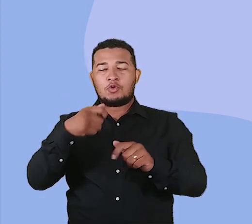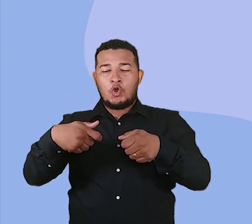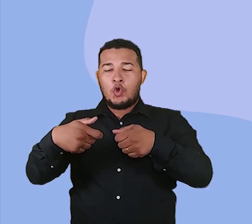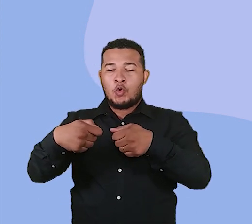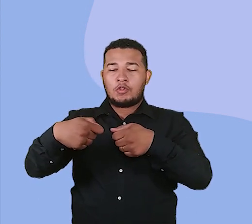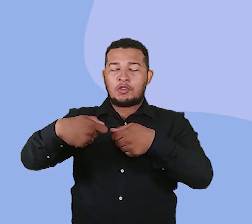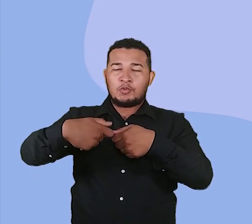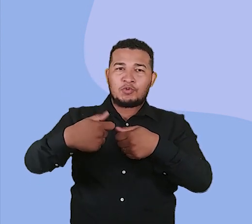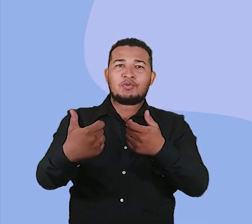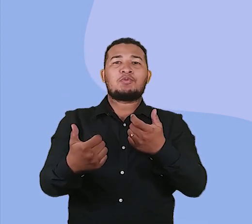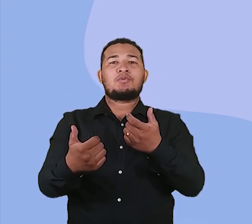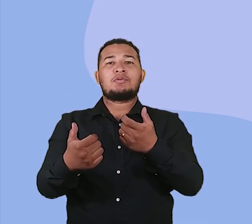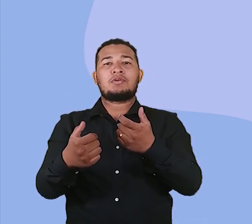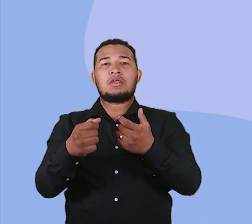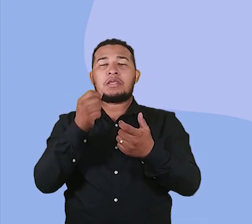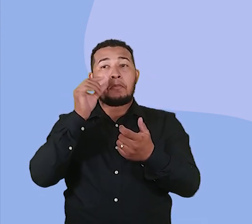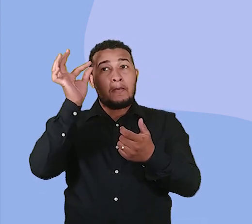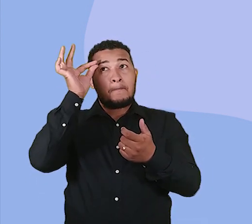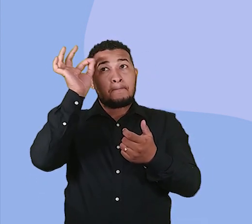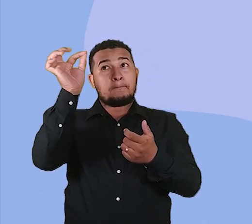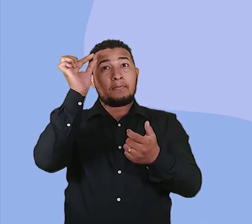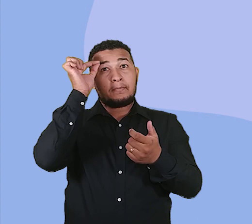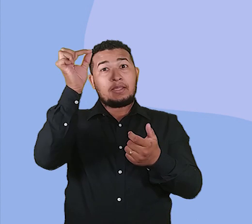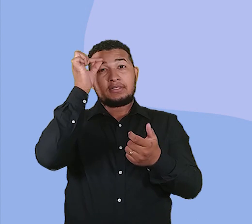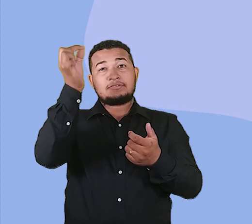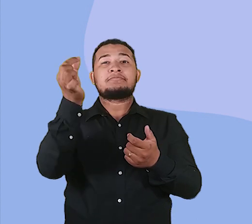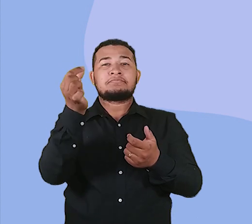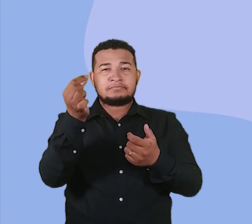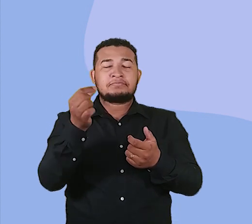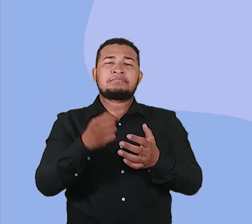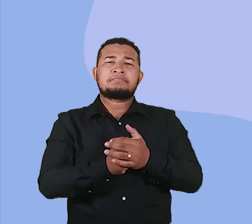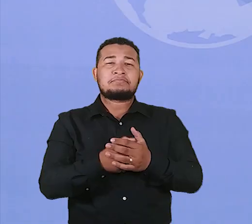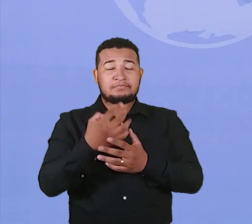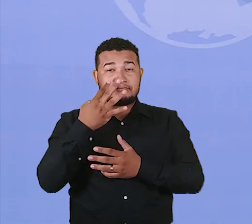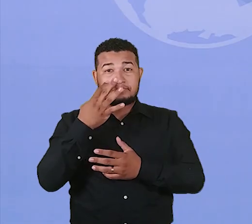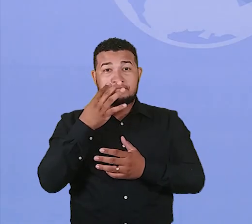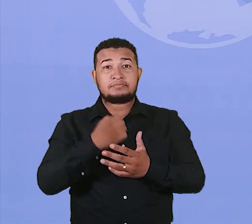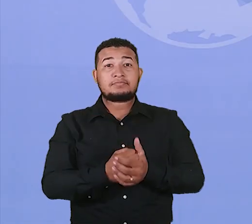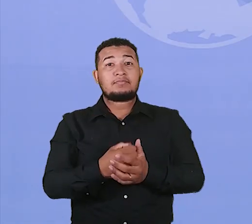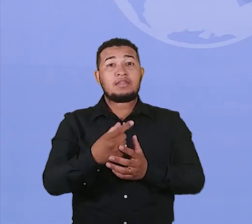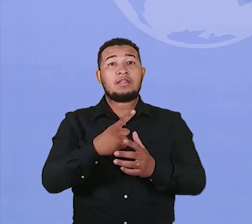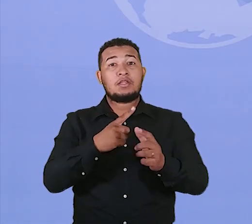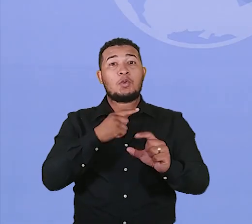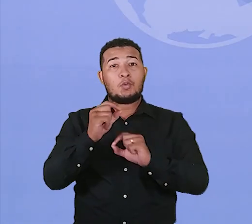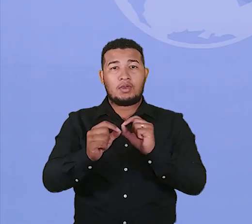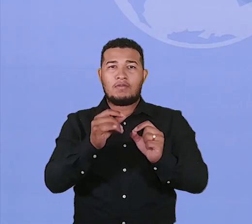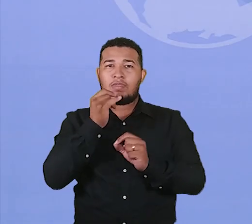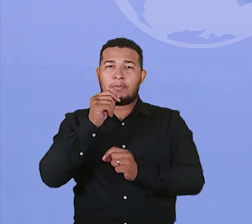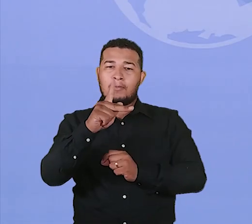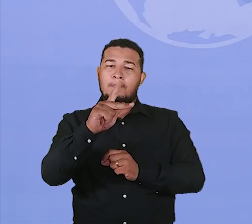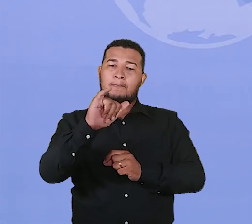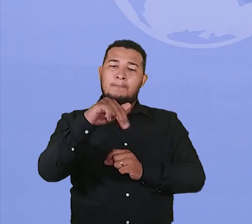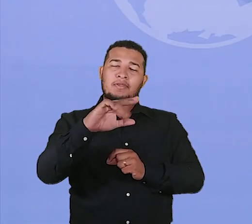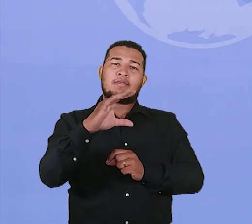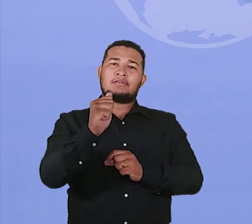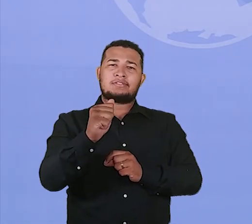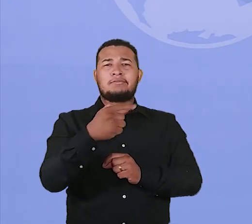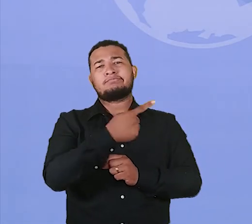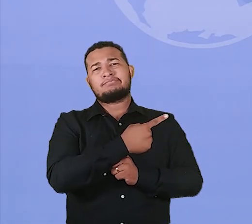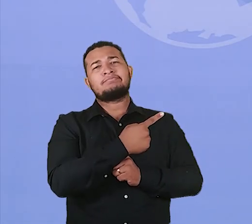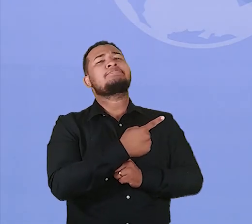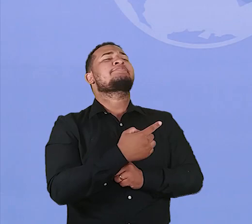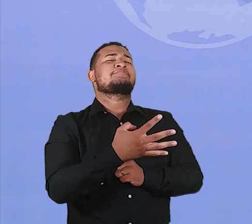cortador de unha tá é pinça então olha aqui para mim a gente tem ó pinça gente